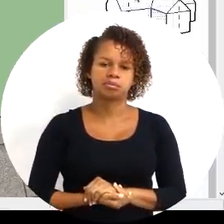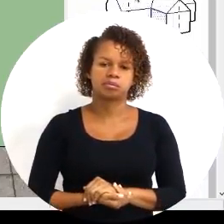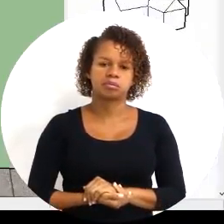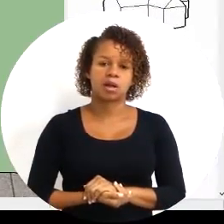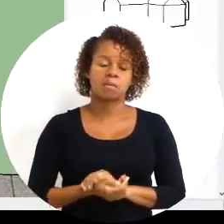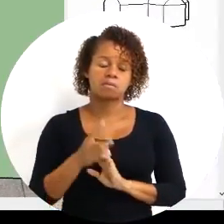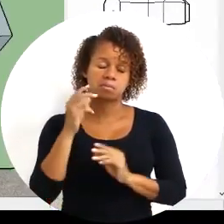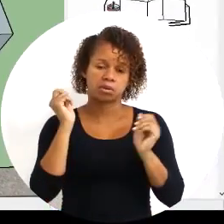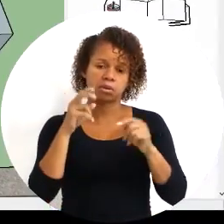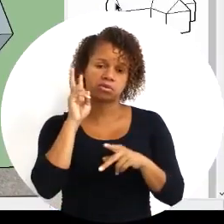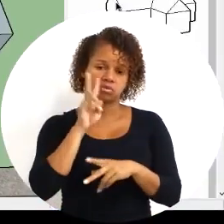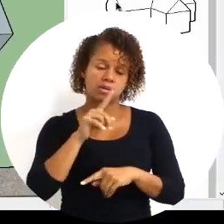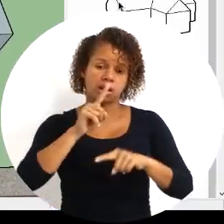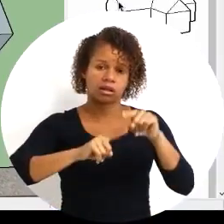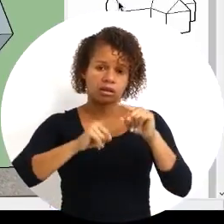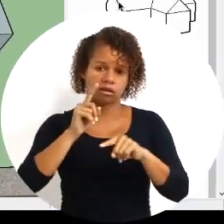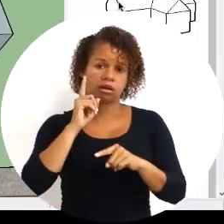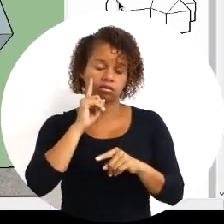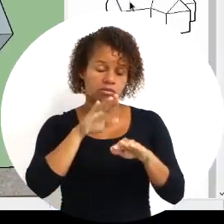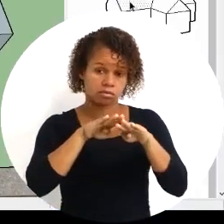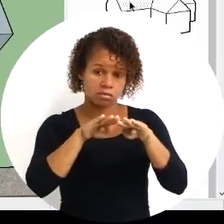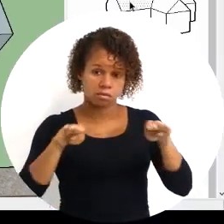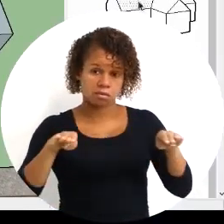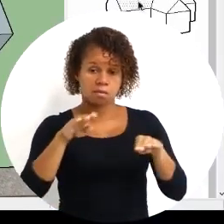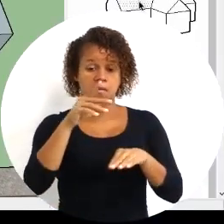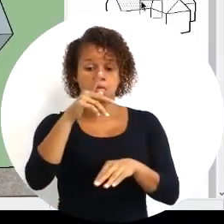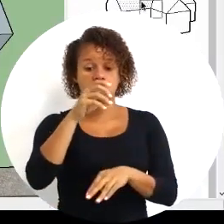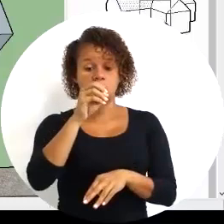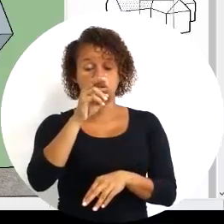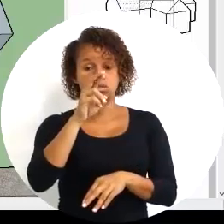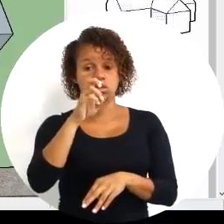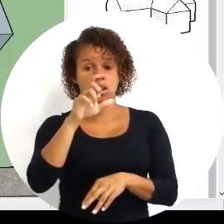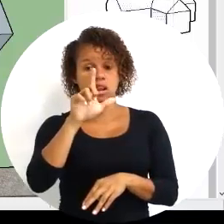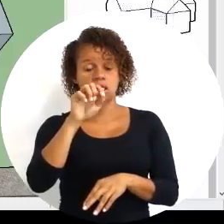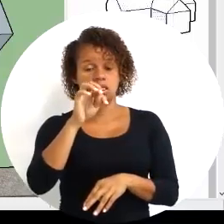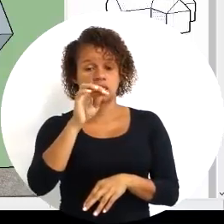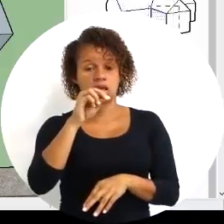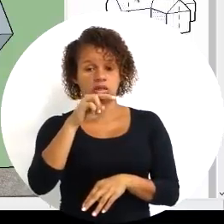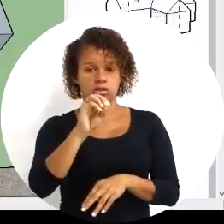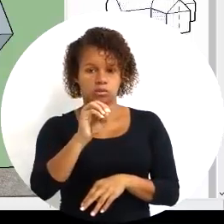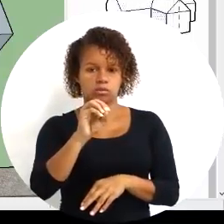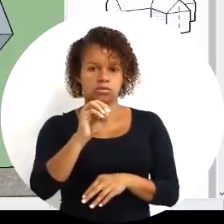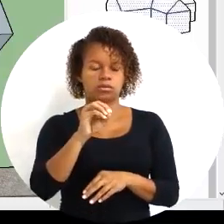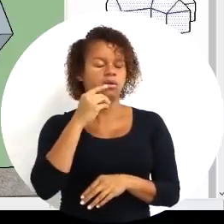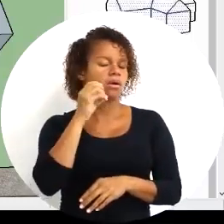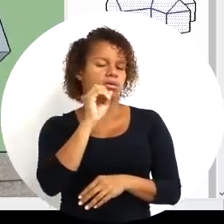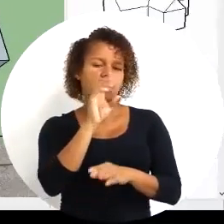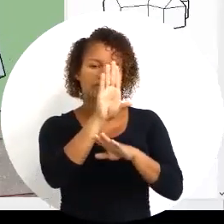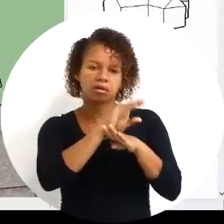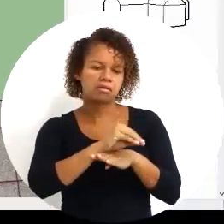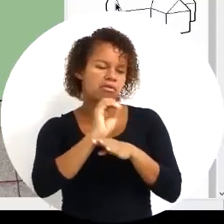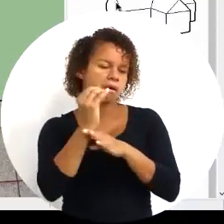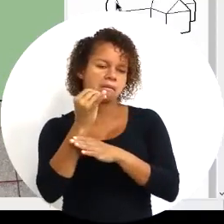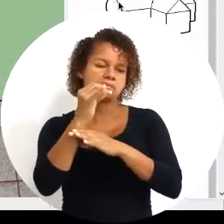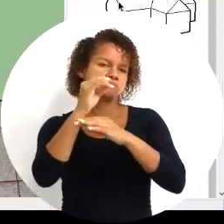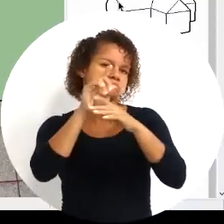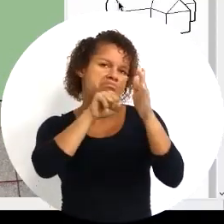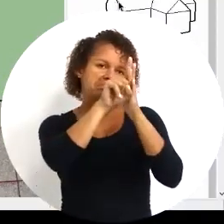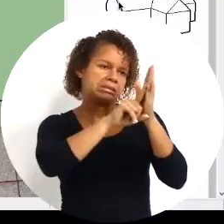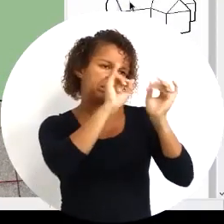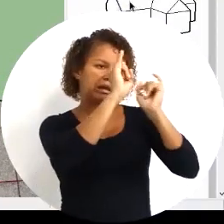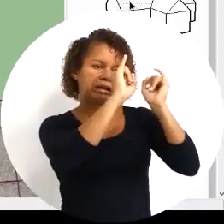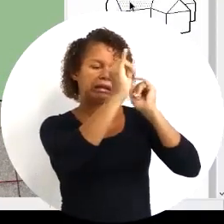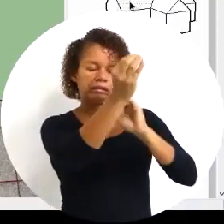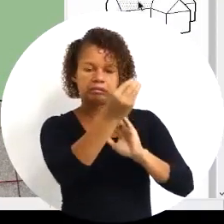Então, nós podemos ver aqui o material aplicado do porcelanato, a partir de uma fotografia ou de um arquivo da